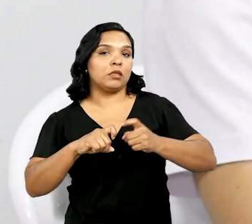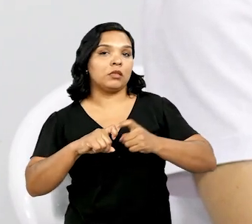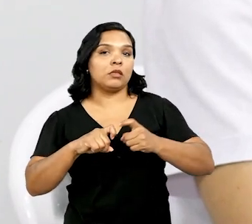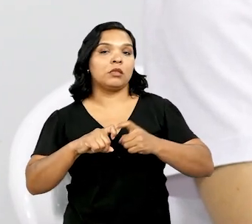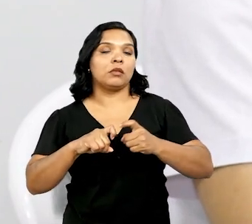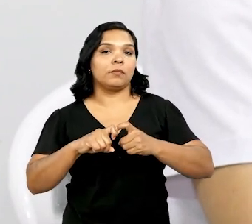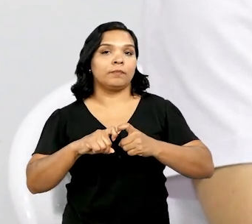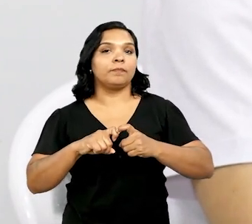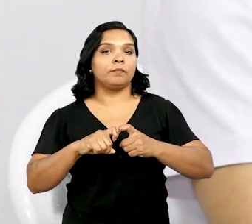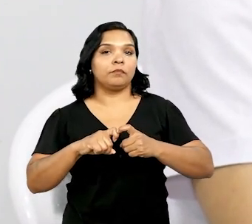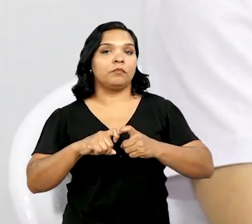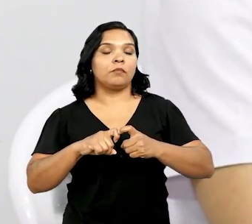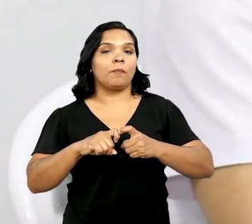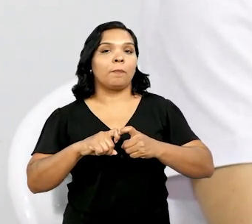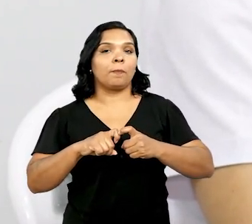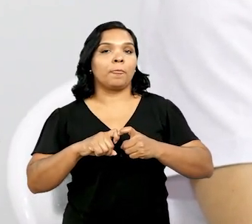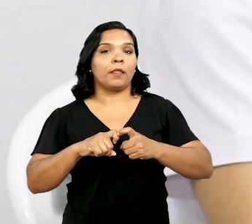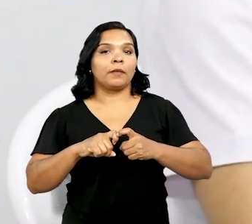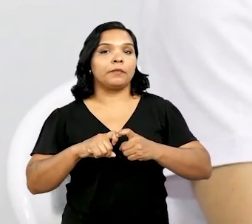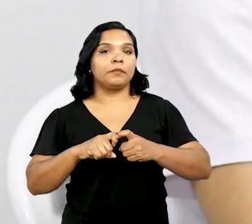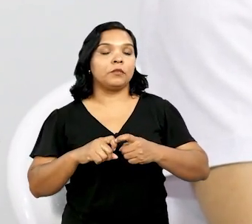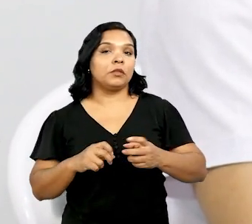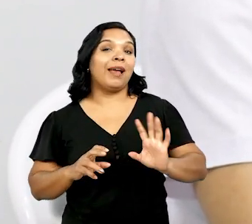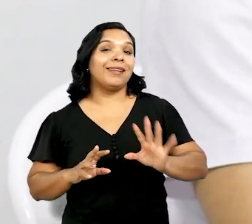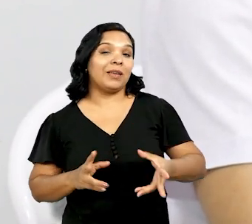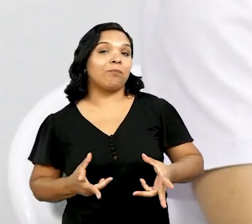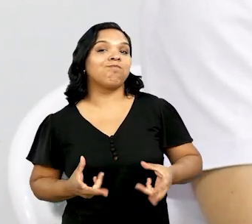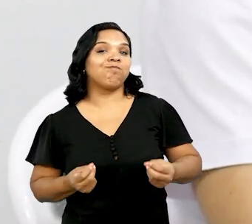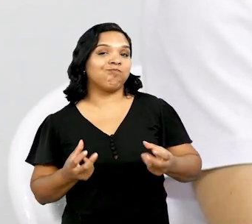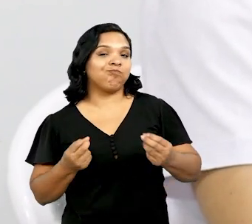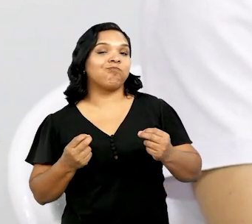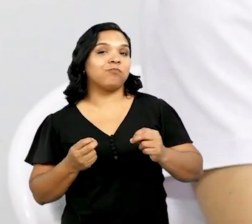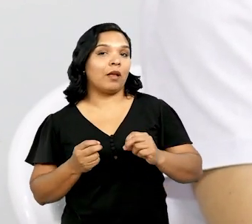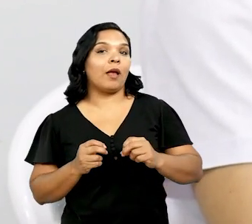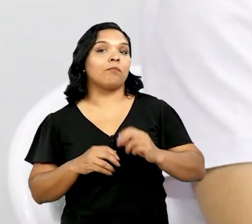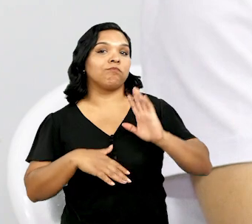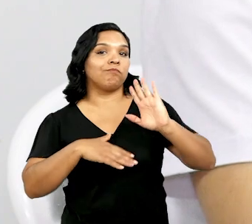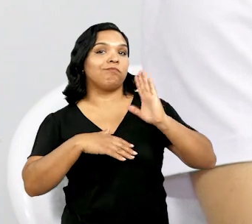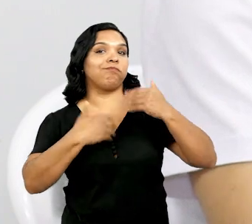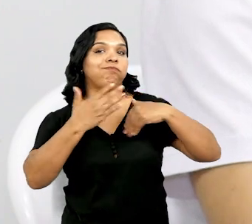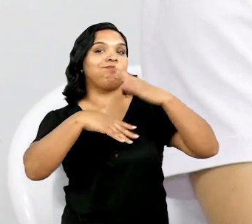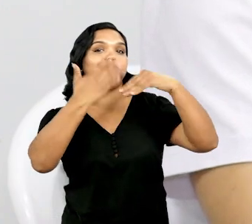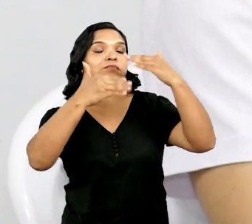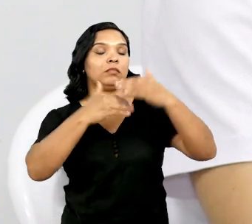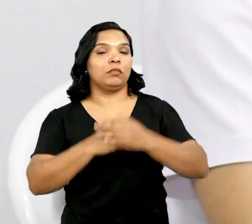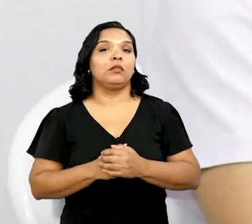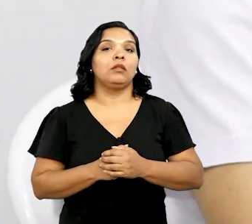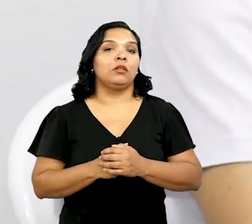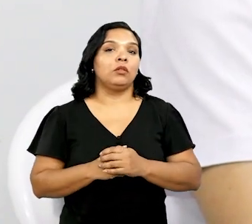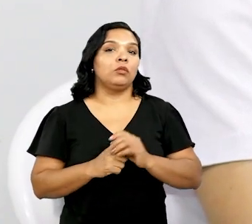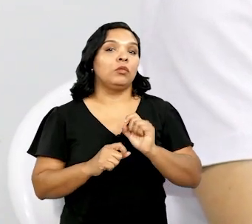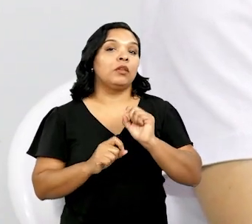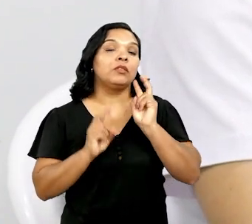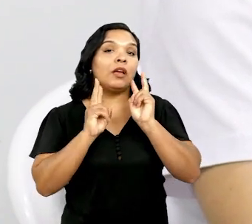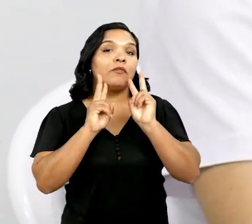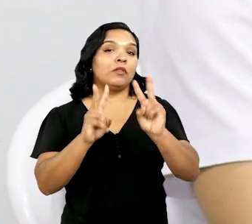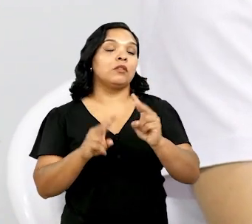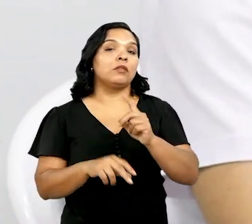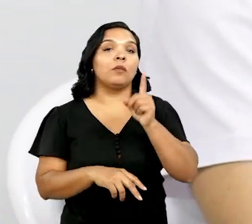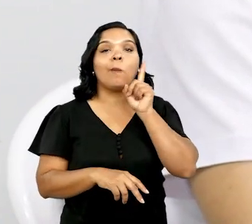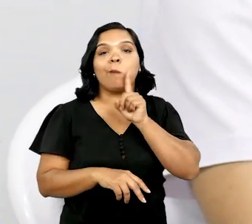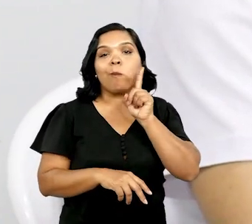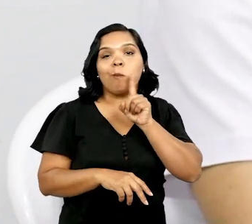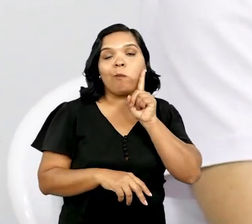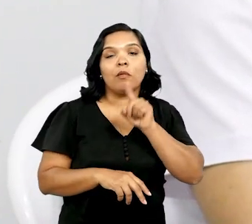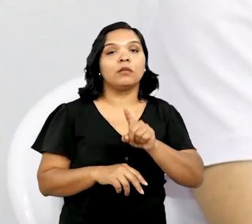lá na maternidade escola, com câncer avançado. Diferente do que eu tinha visto nos Estados